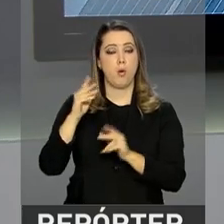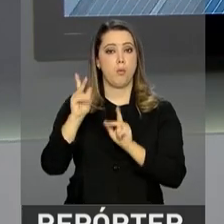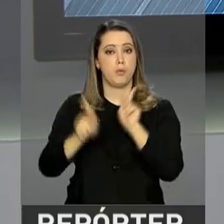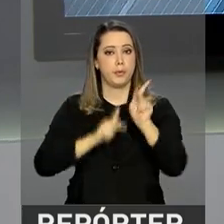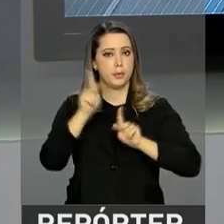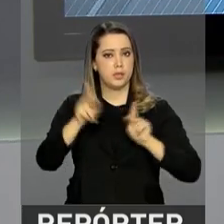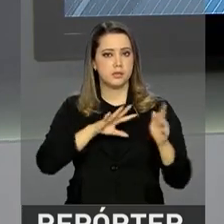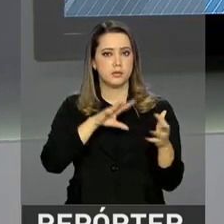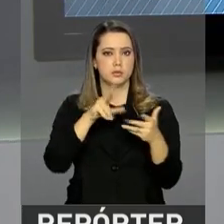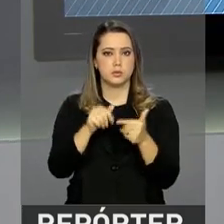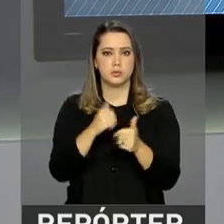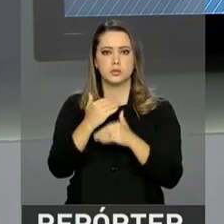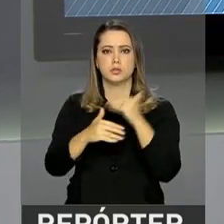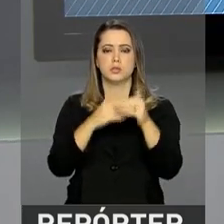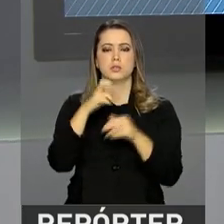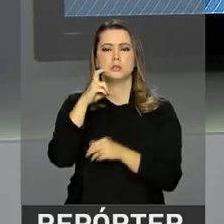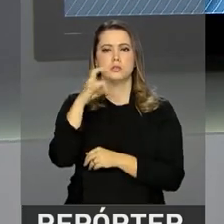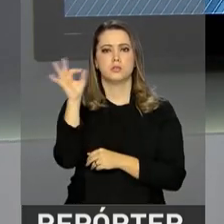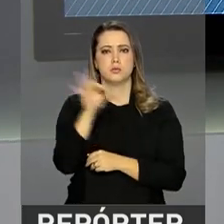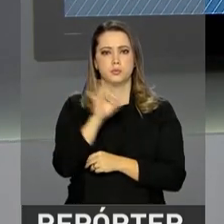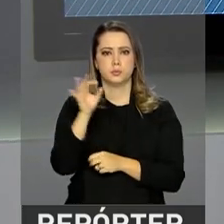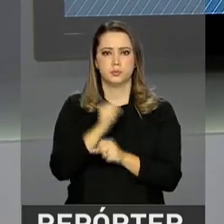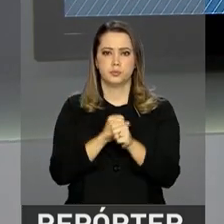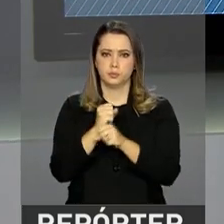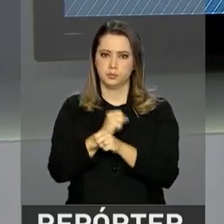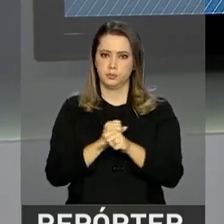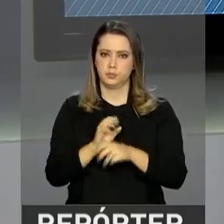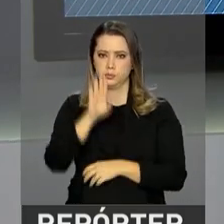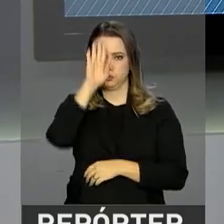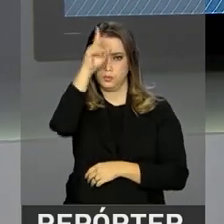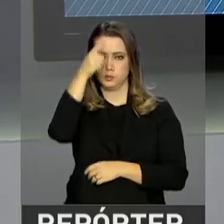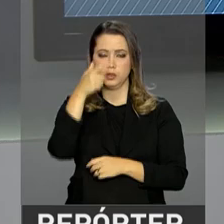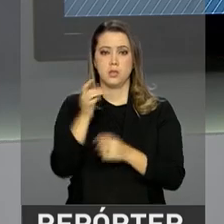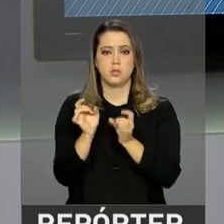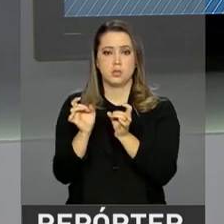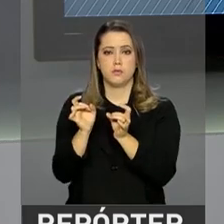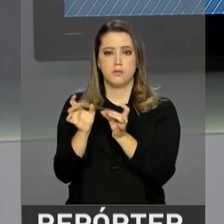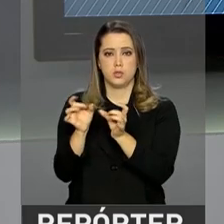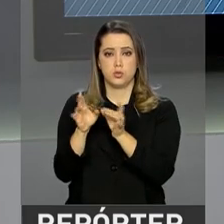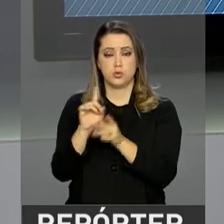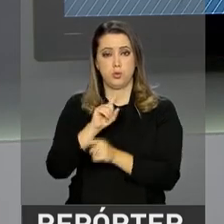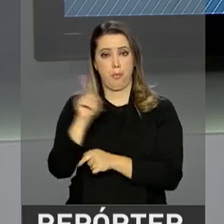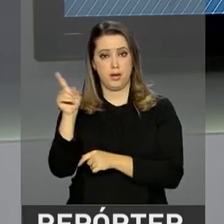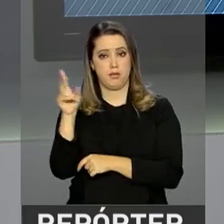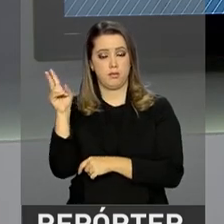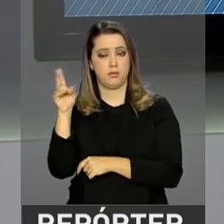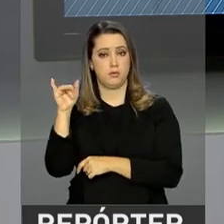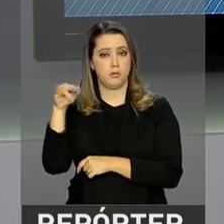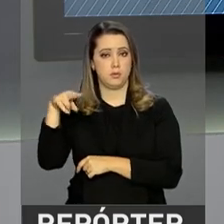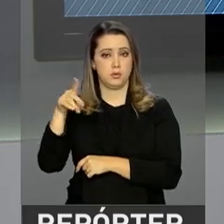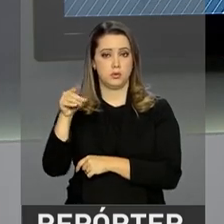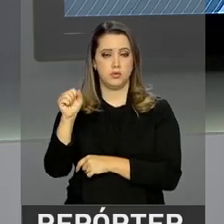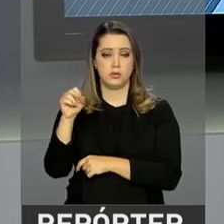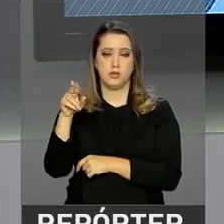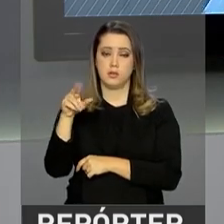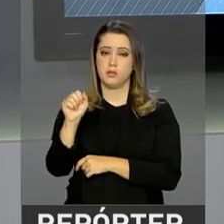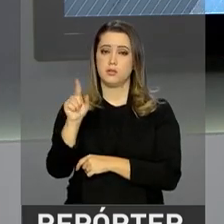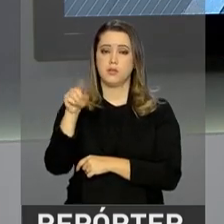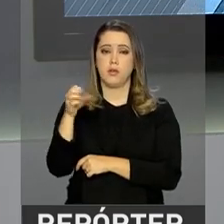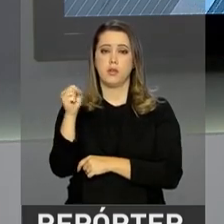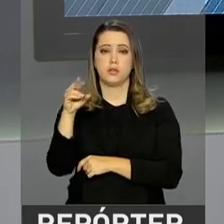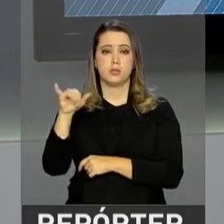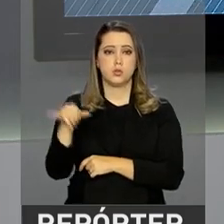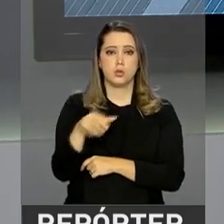uma economia que cresce cerca de 5% ao ano. Os principais produtos exportados pelo Brasil para a Indonésia são